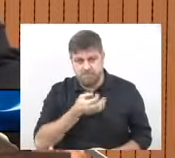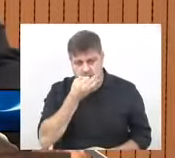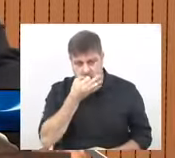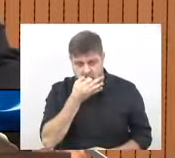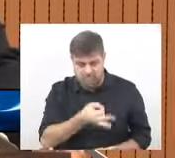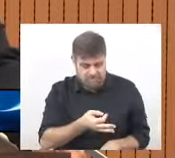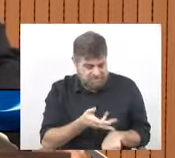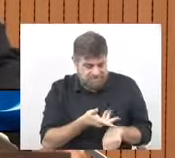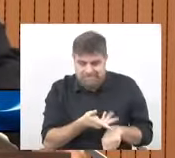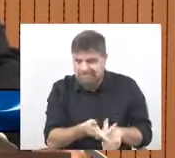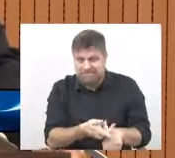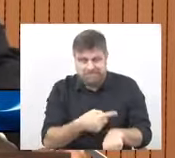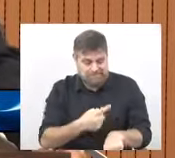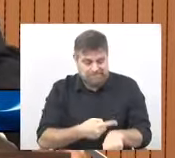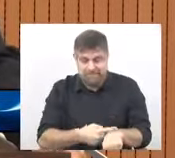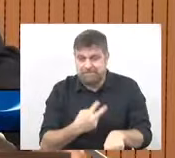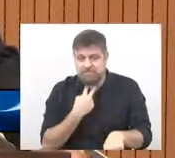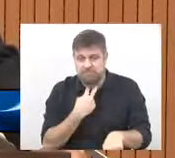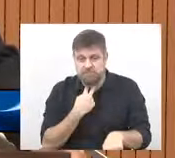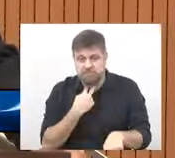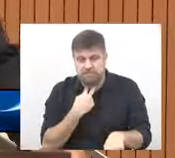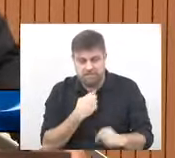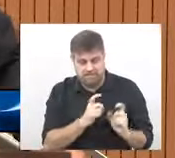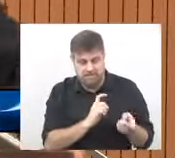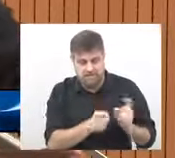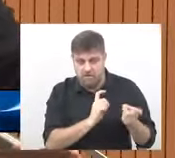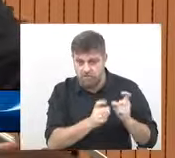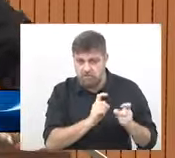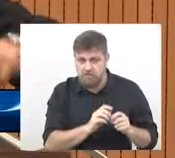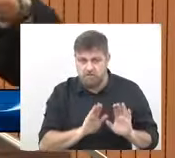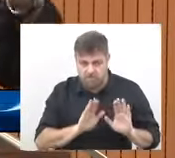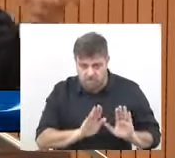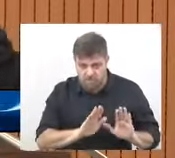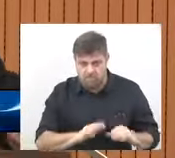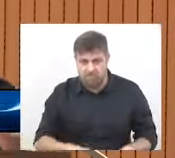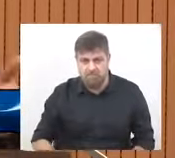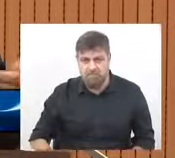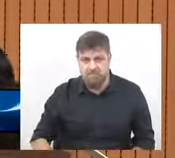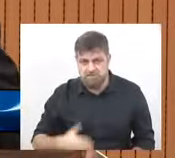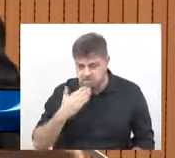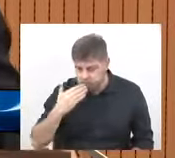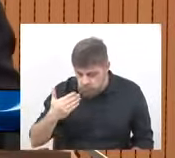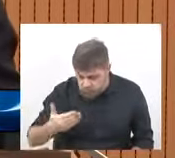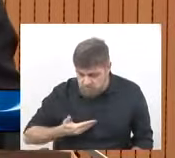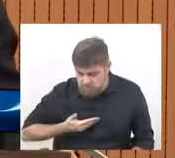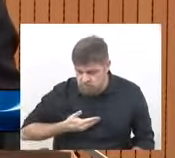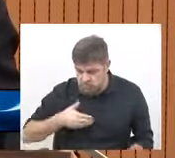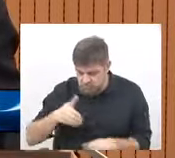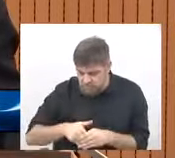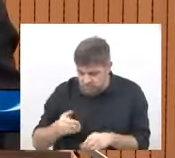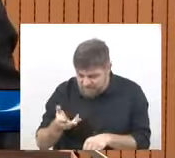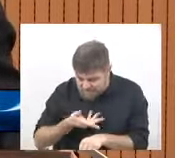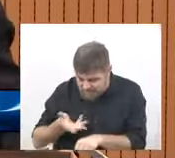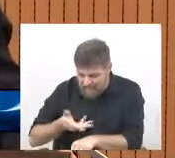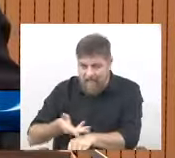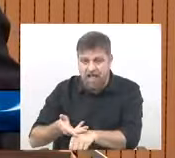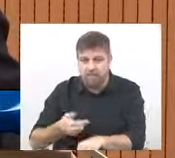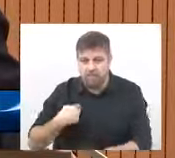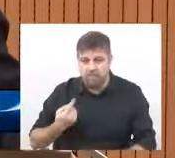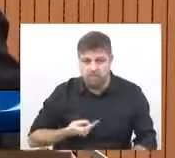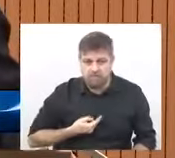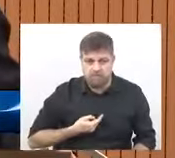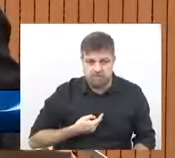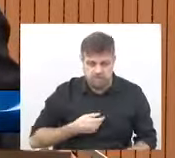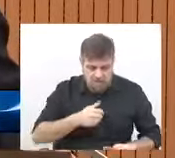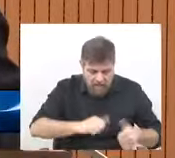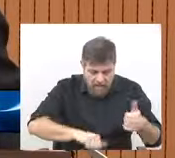dava tempo de passar pela reunião, mas mesmo os pedidos de urgência, podia analisar que